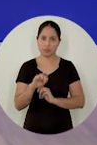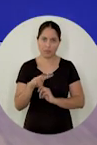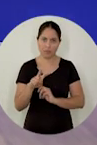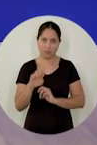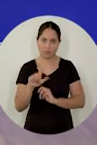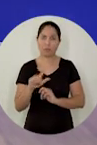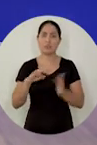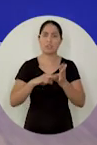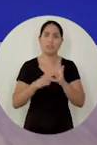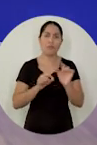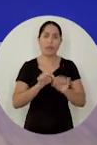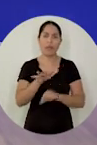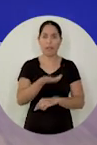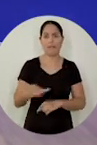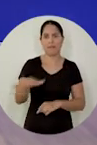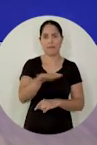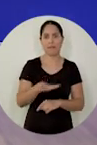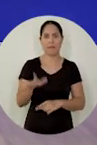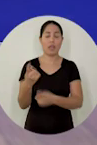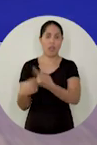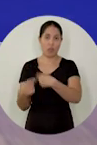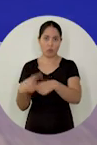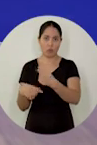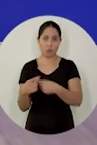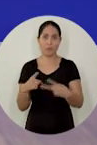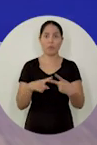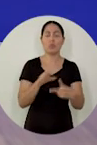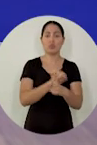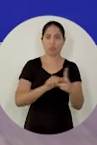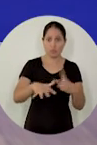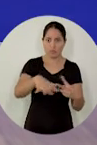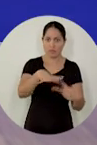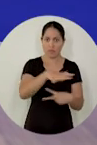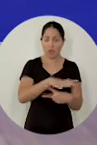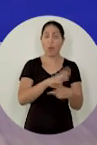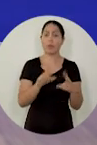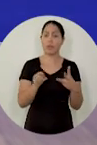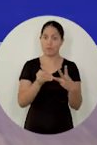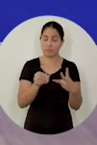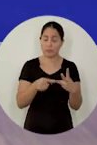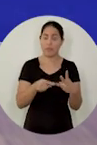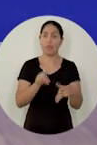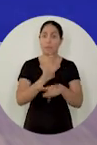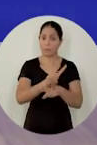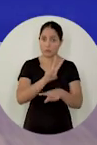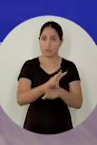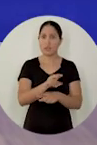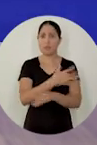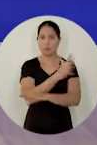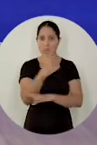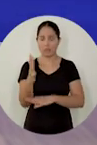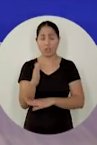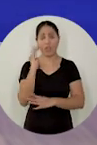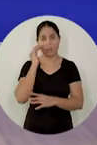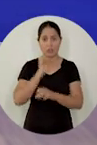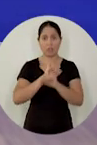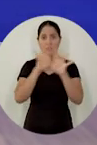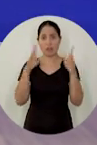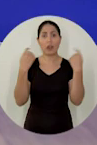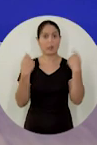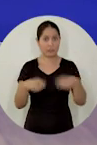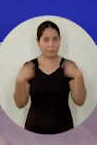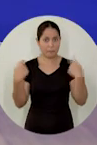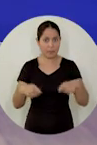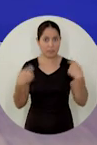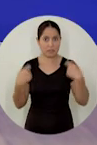harmonizar os objetivos de desenvolvimento econômico, desenvolvimento social e a conservação ambiental. Entendo que é cada vez